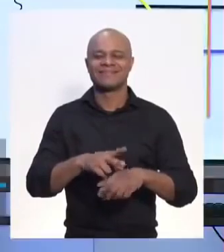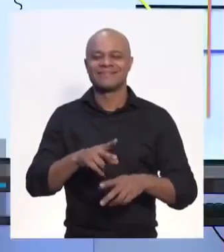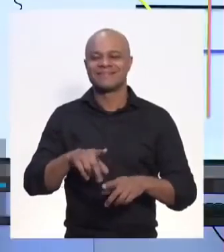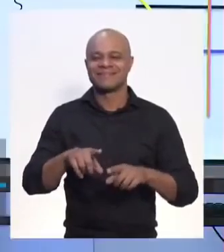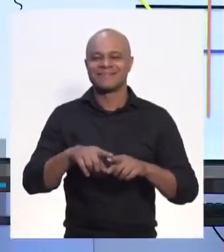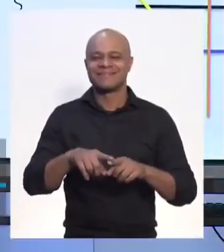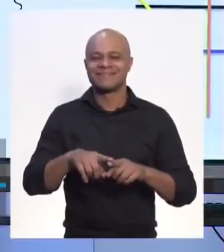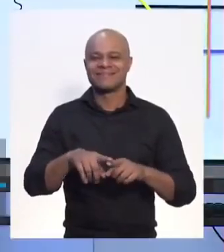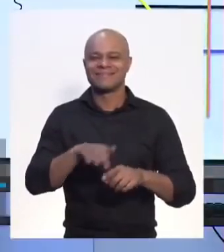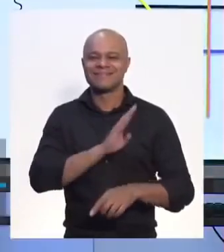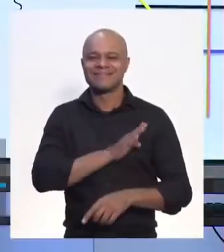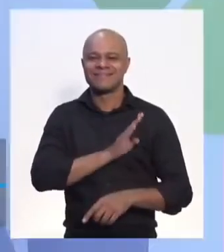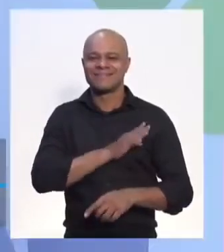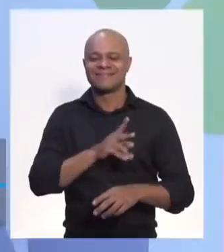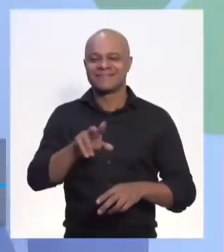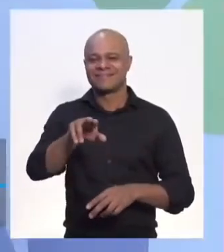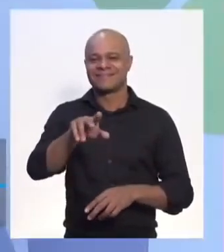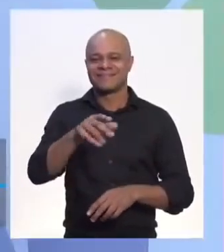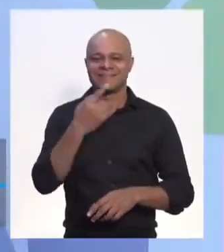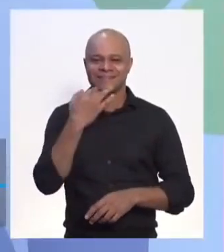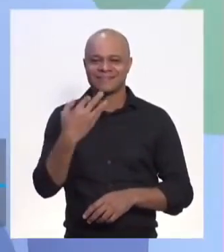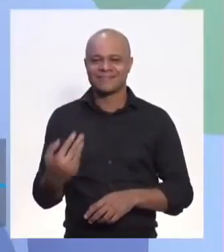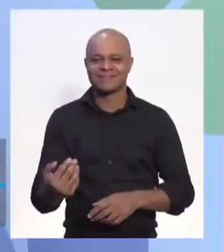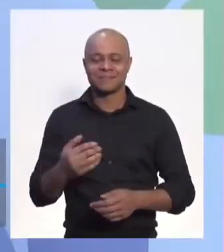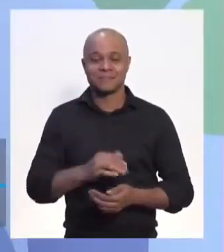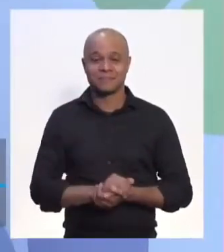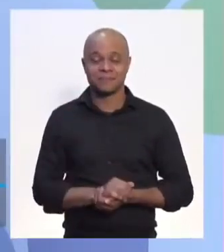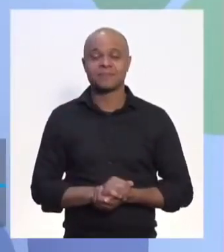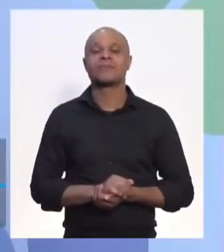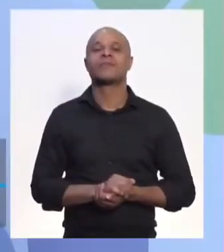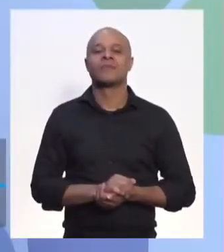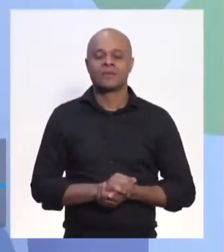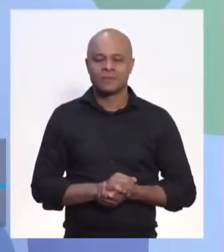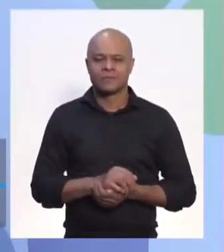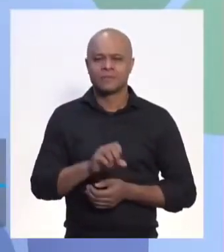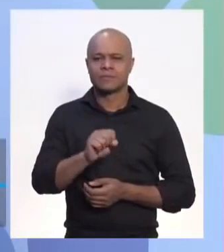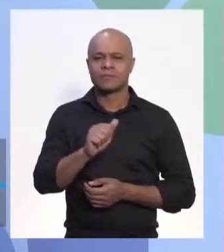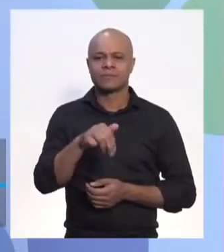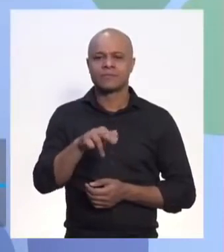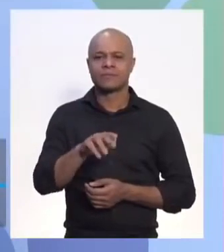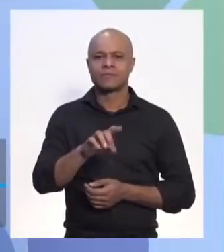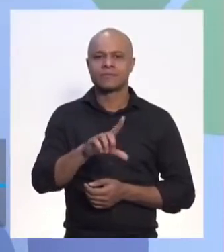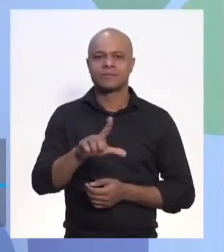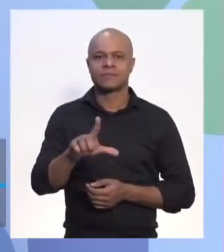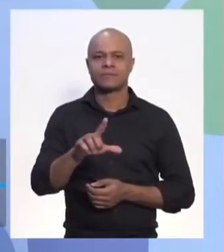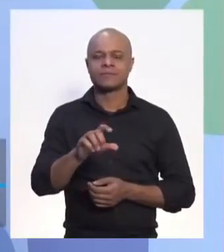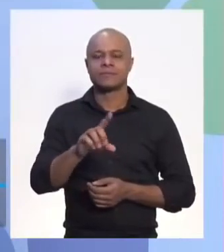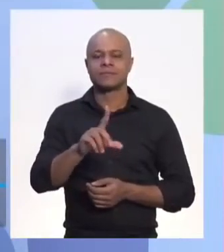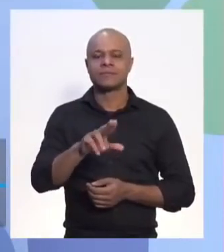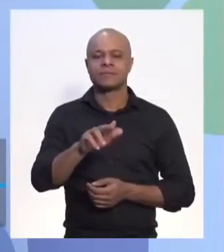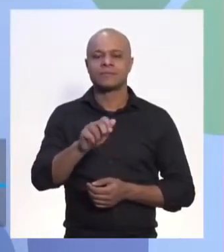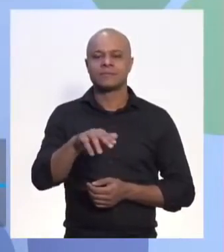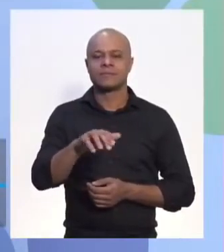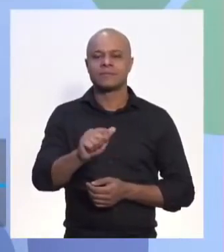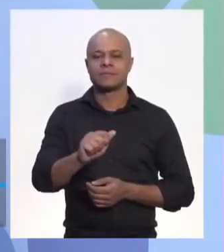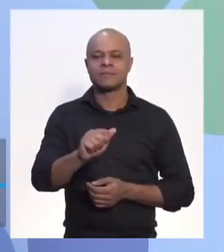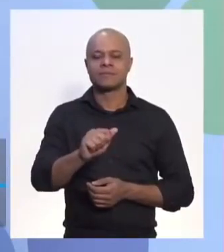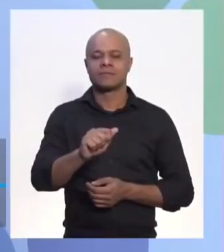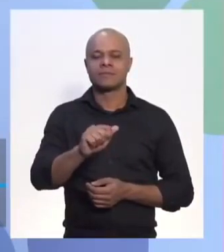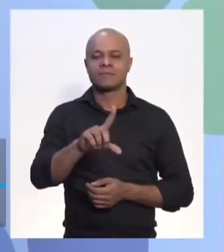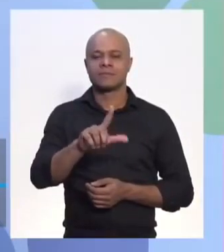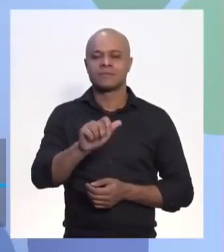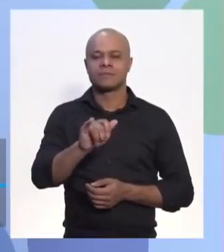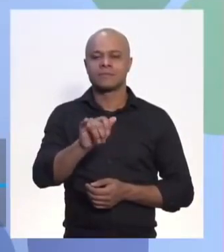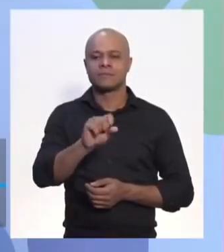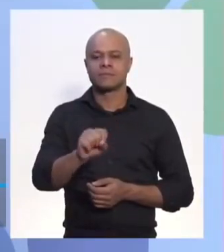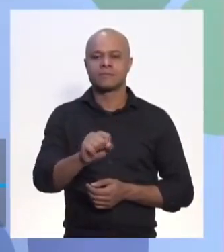do Brasil. Exatamente. Maria Eduarda, Samuel, Luana, Wendel,